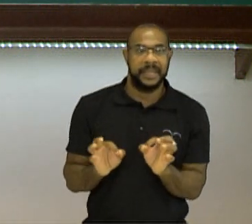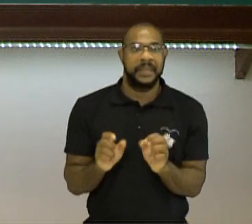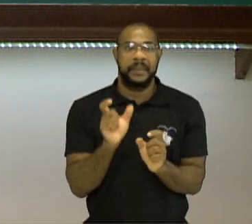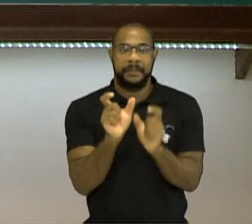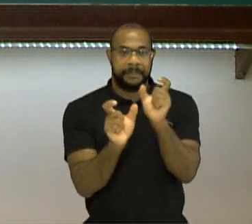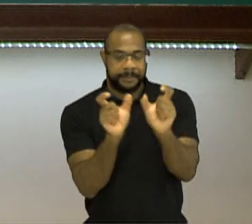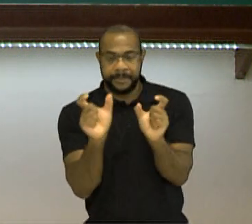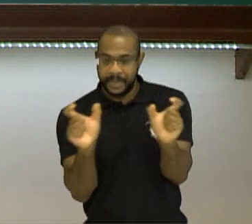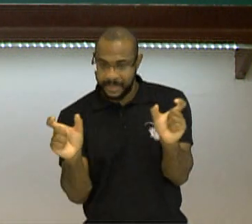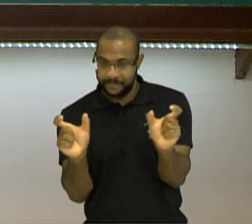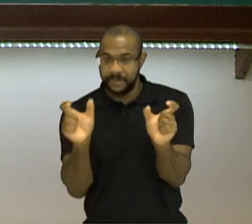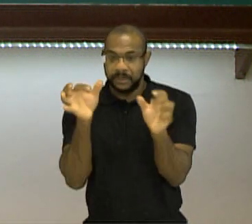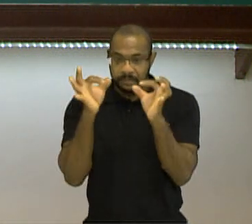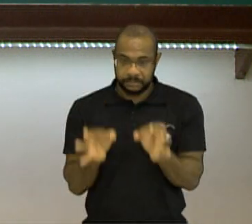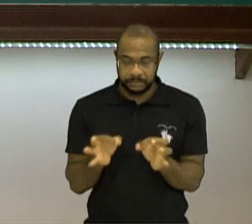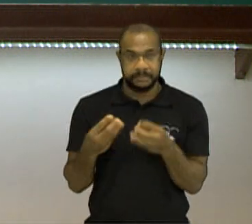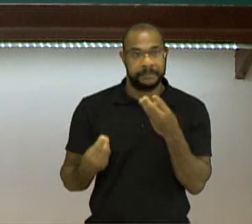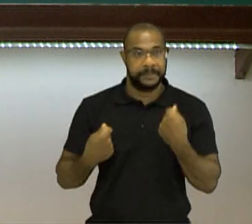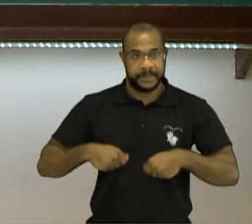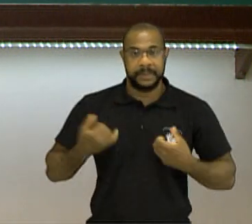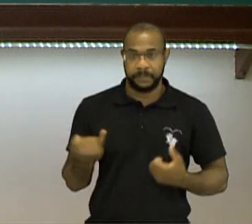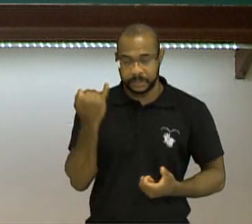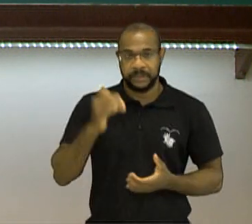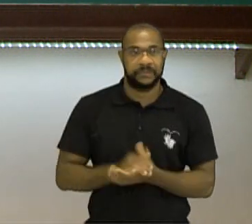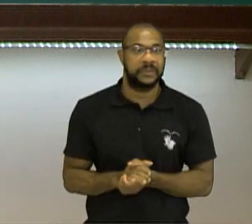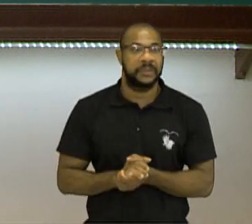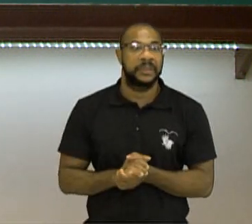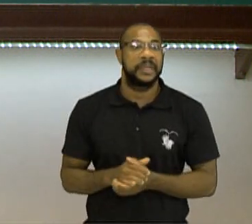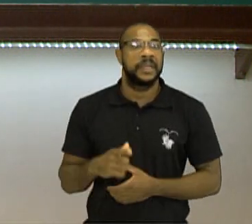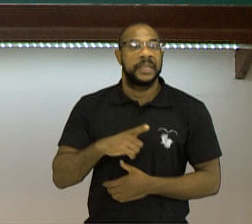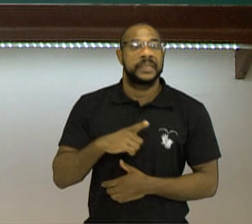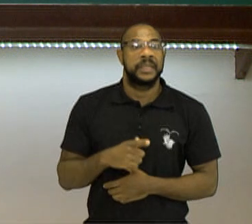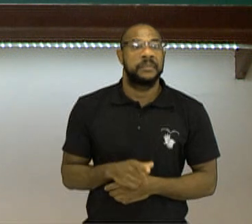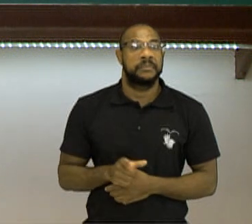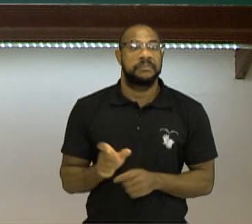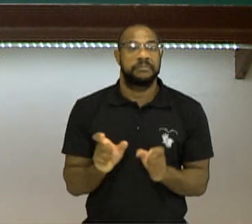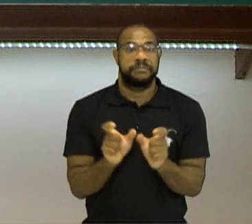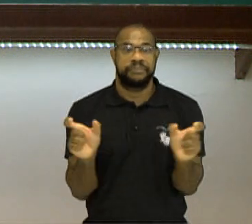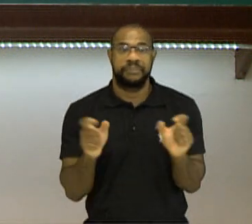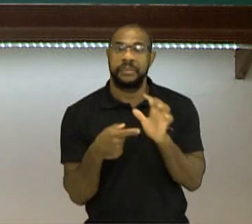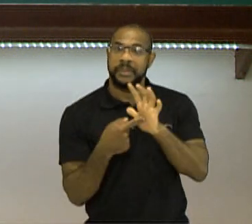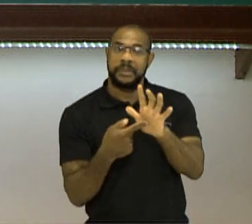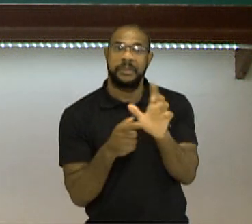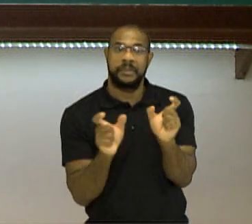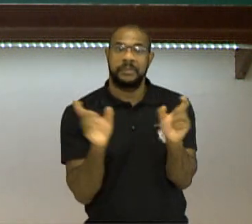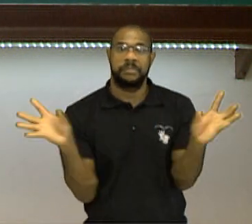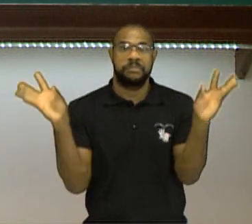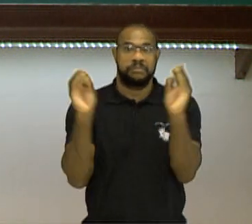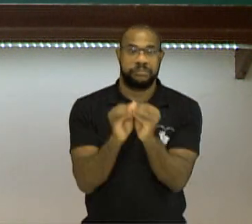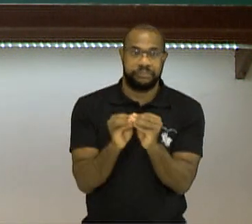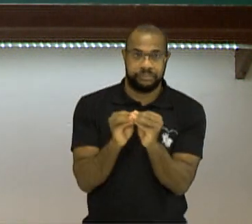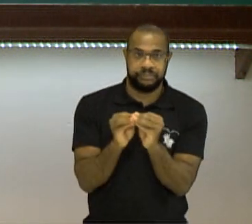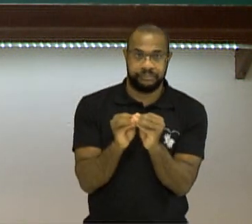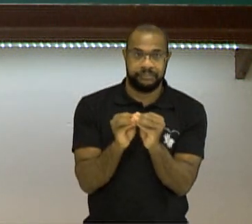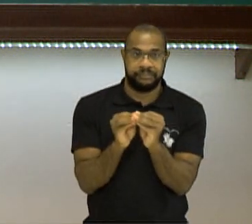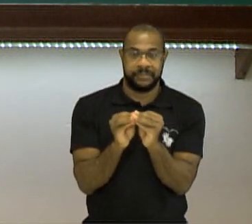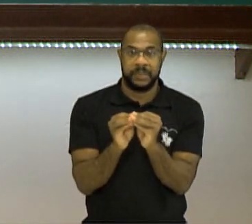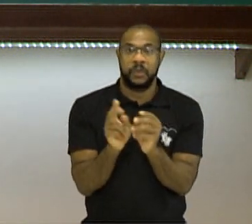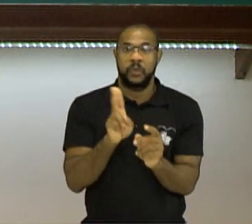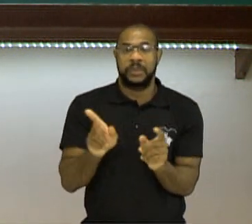porquê, entre outros. Contém expressões para anunciar a conclusão como